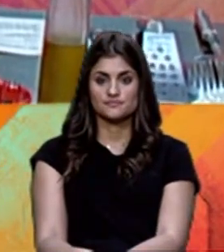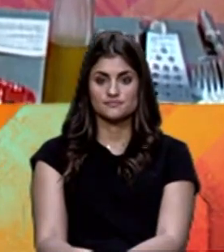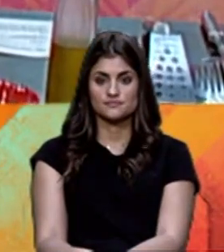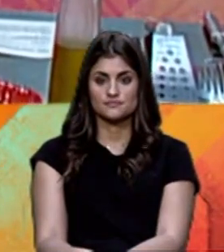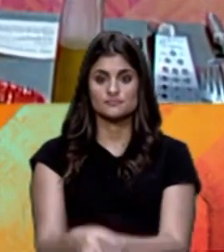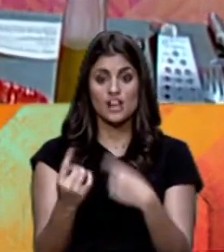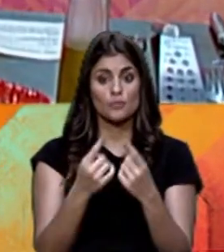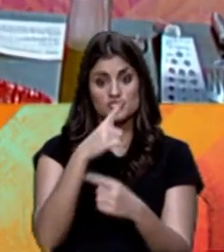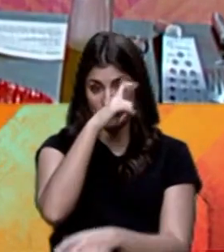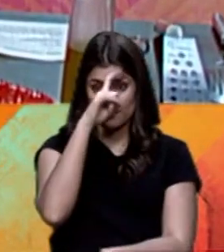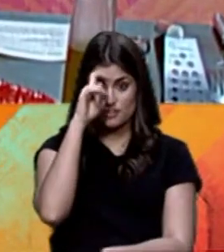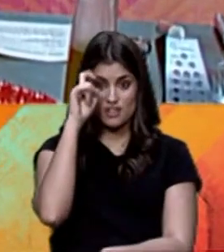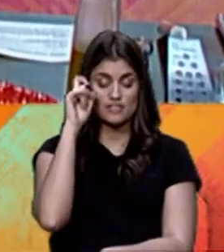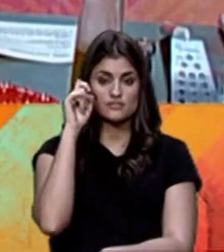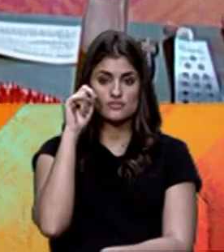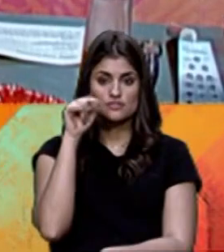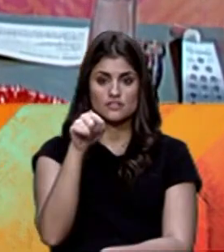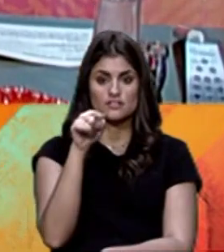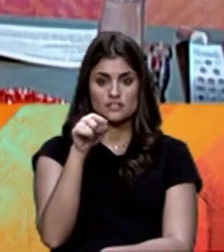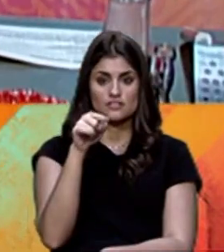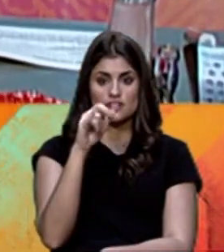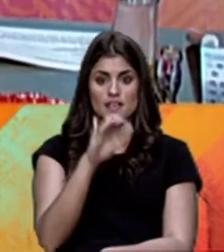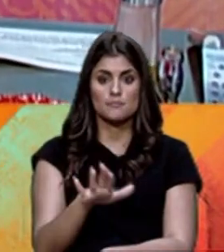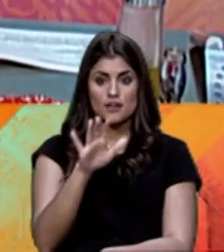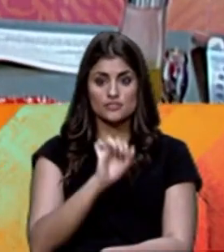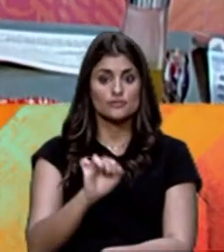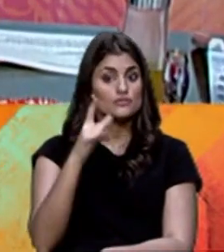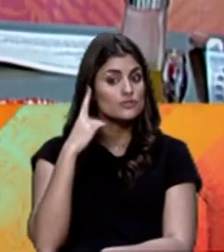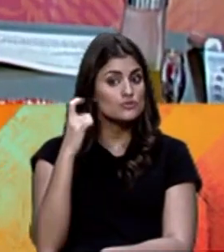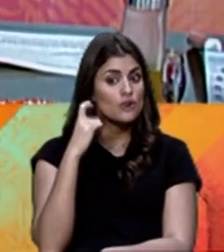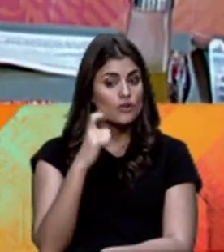Estamos com algumas dificuldades em receber a tua imagem e o teu som.